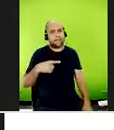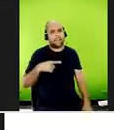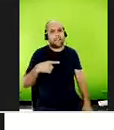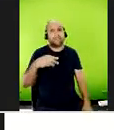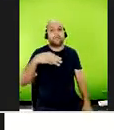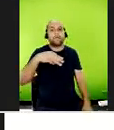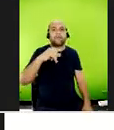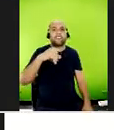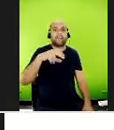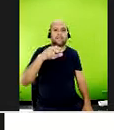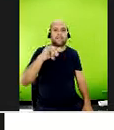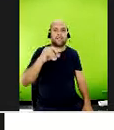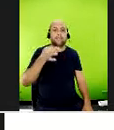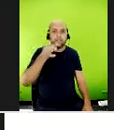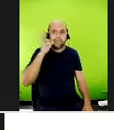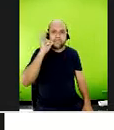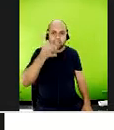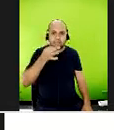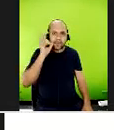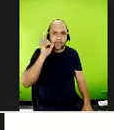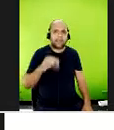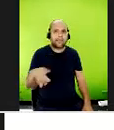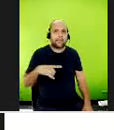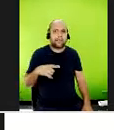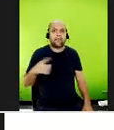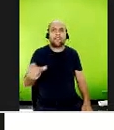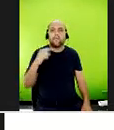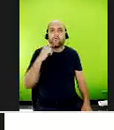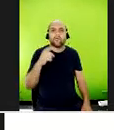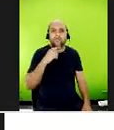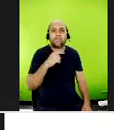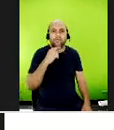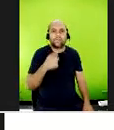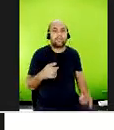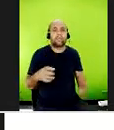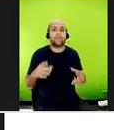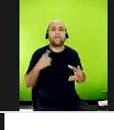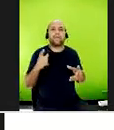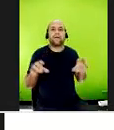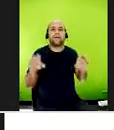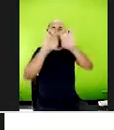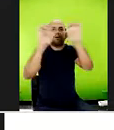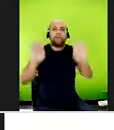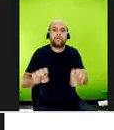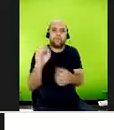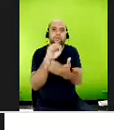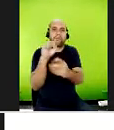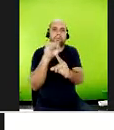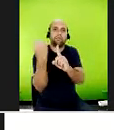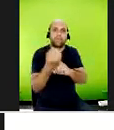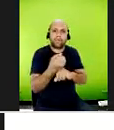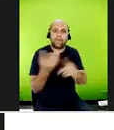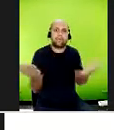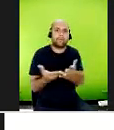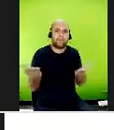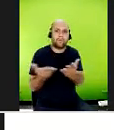na xícara na caneca que você Toma seu café Então a gente não consegue dar vai lá na estrutura social e contemporânea